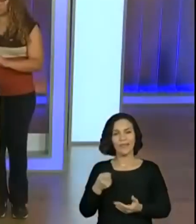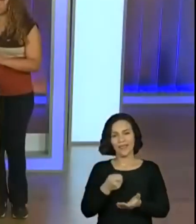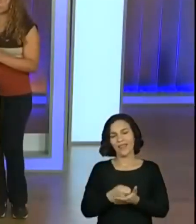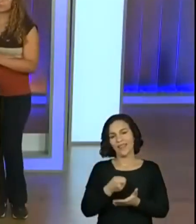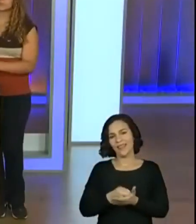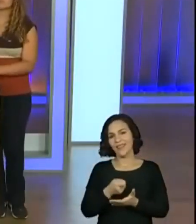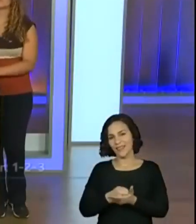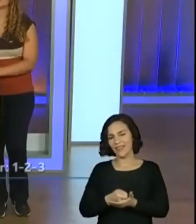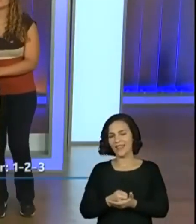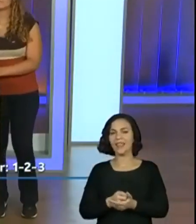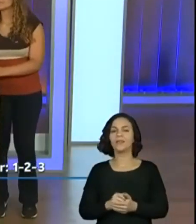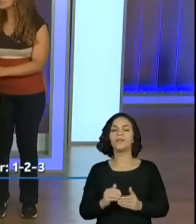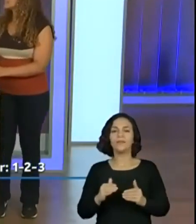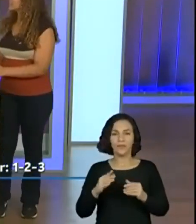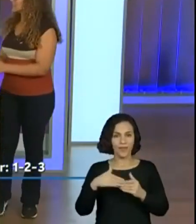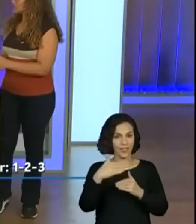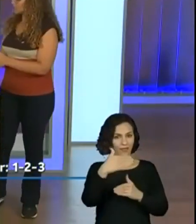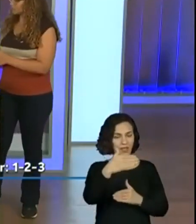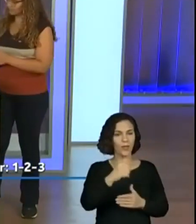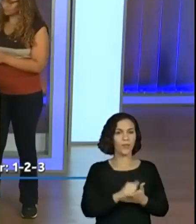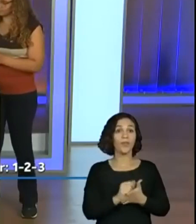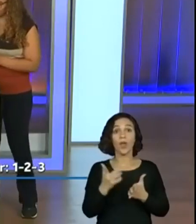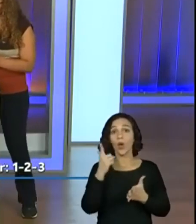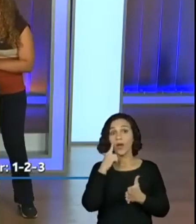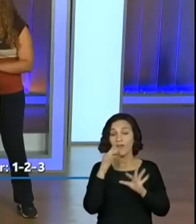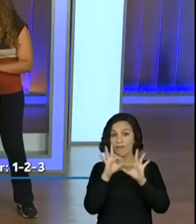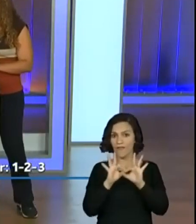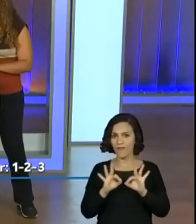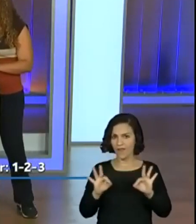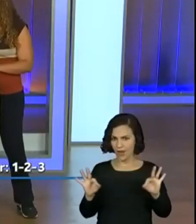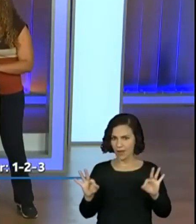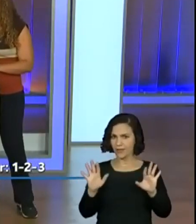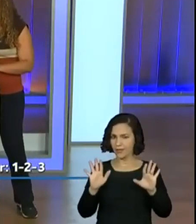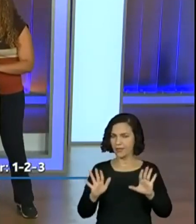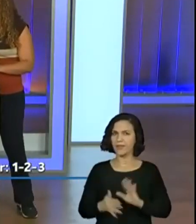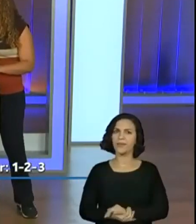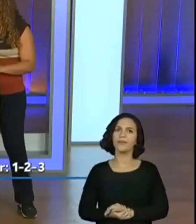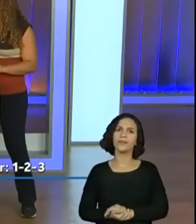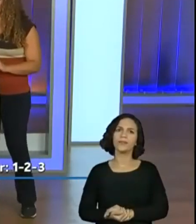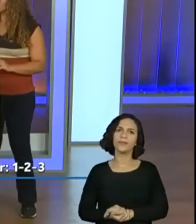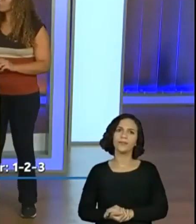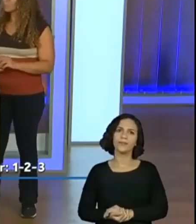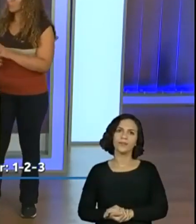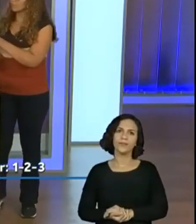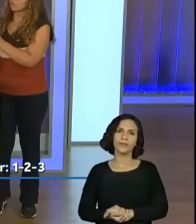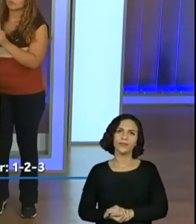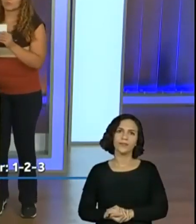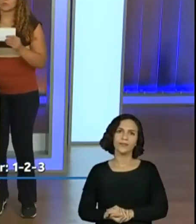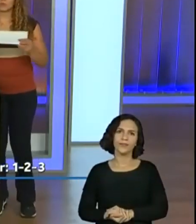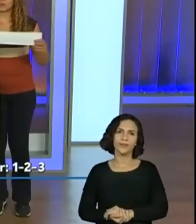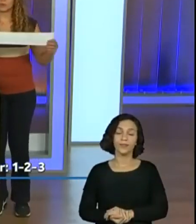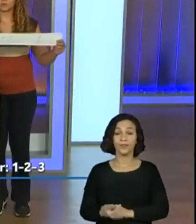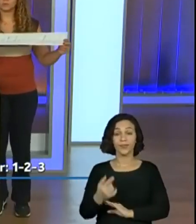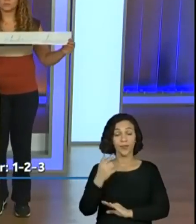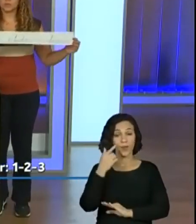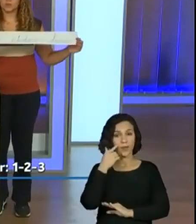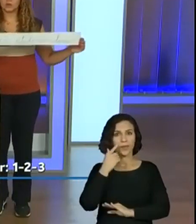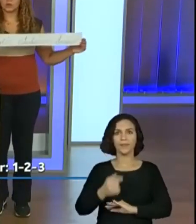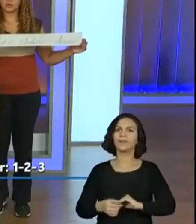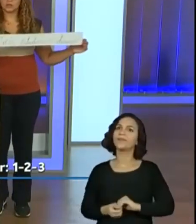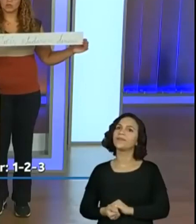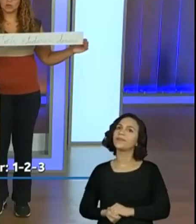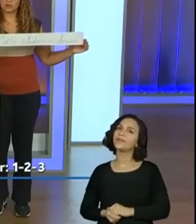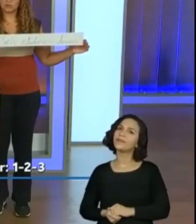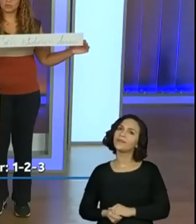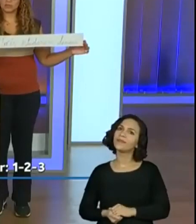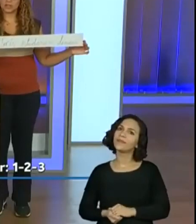perfeito. Agora vamos para as frases. Sim. Então a gente tem aqui. Pode mostrar? Pode, por favor.